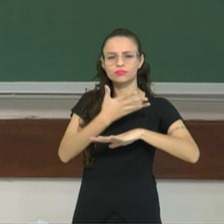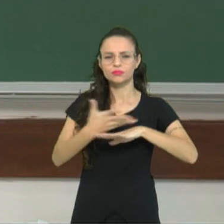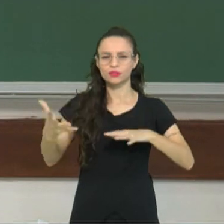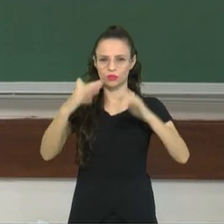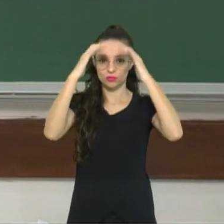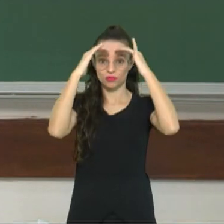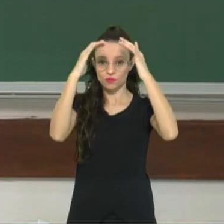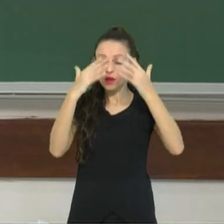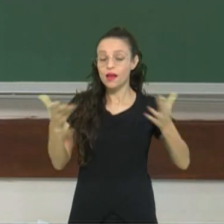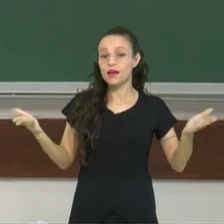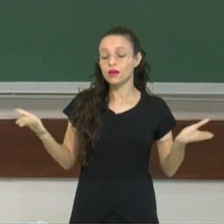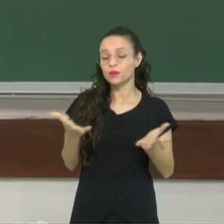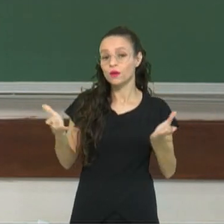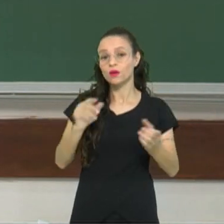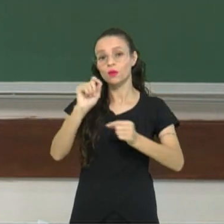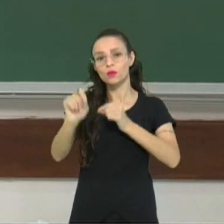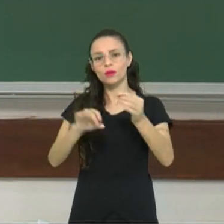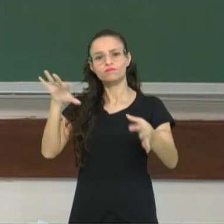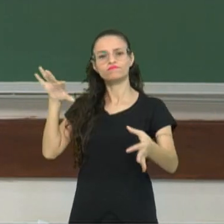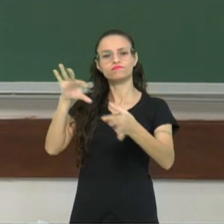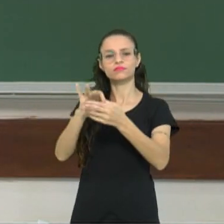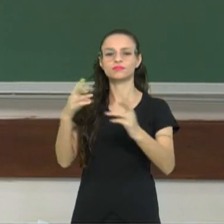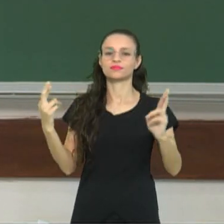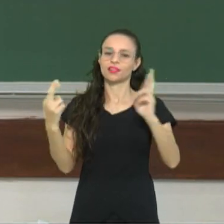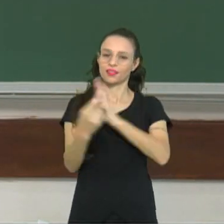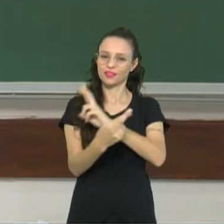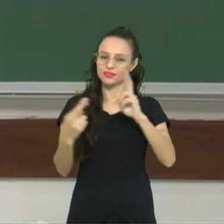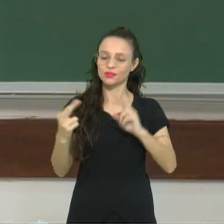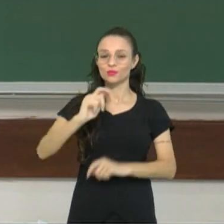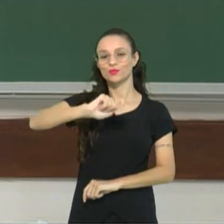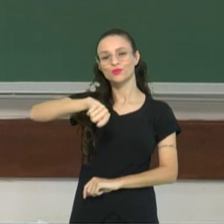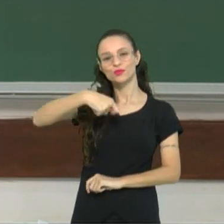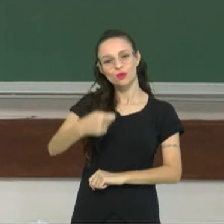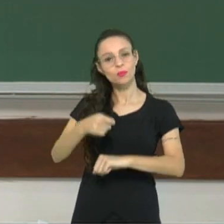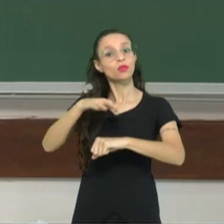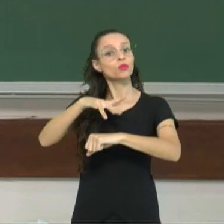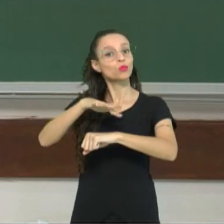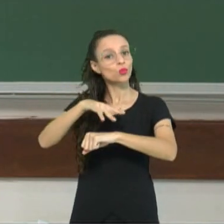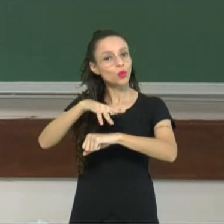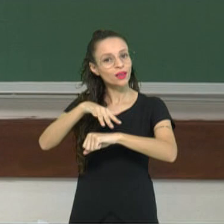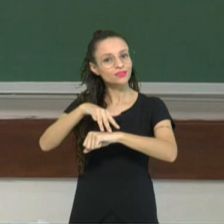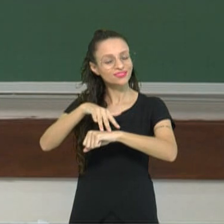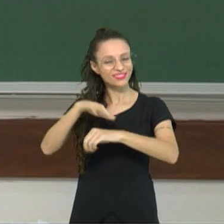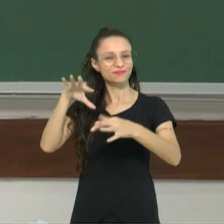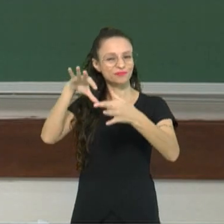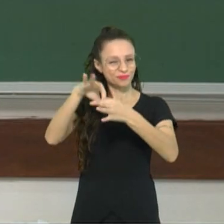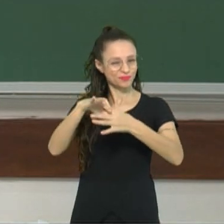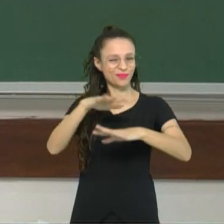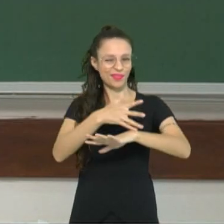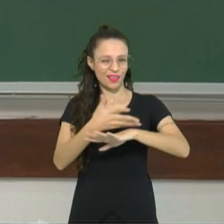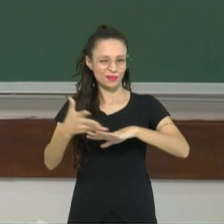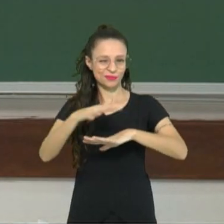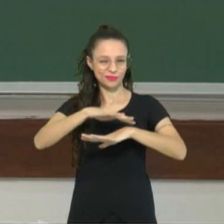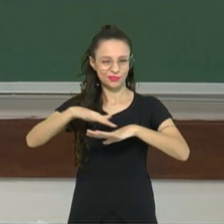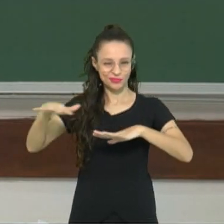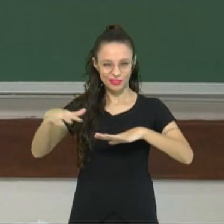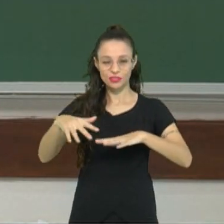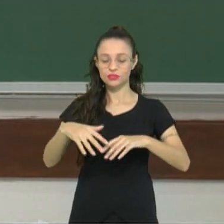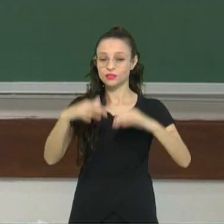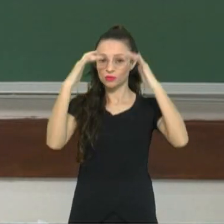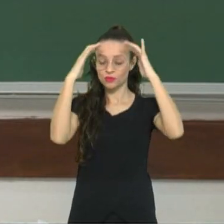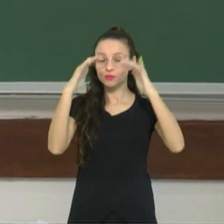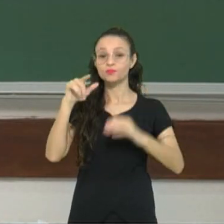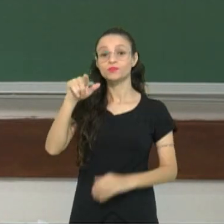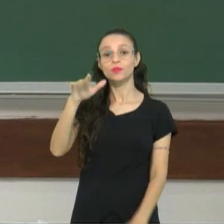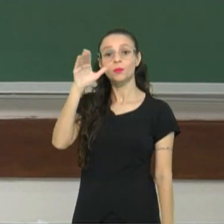agora a ideia é fazer uma correlação com isso aí, trabalhando as questões das doenças, né? Mas antes eu trago para você aqui uma curiosidade